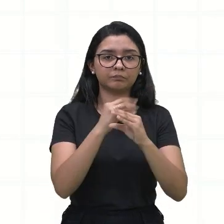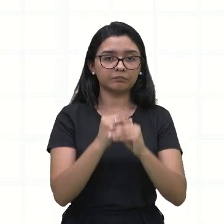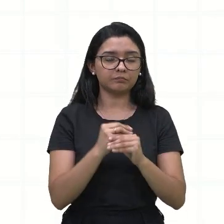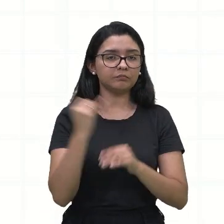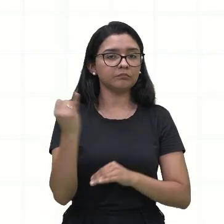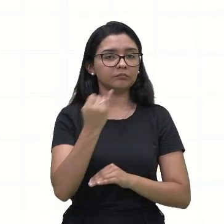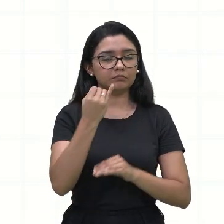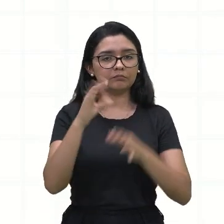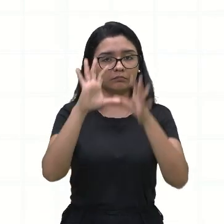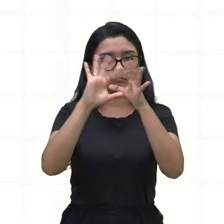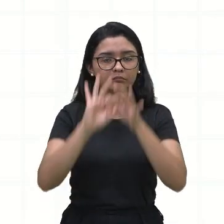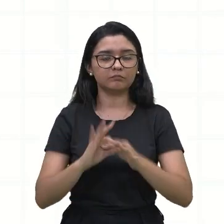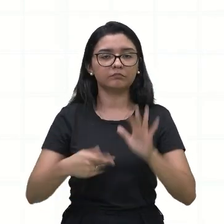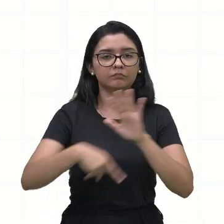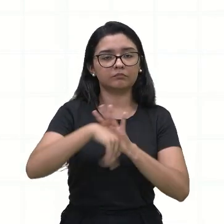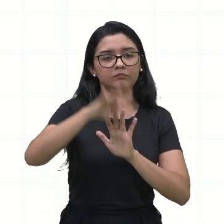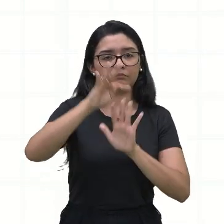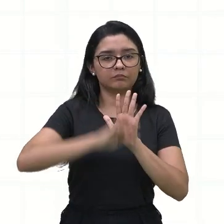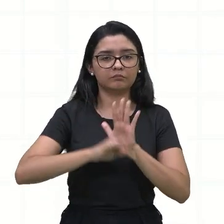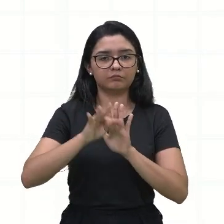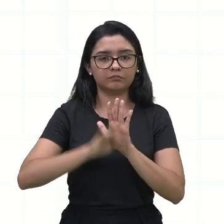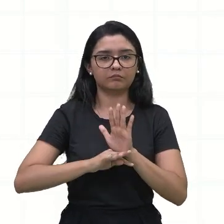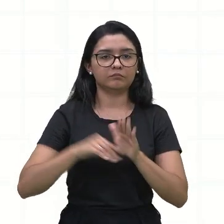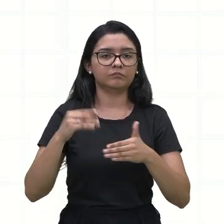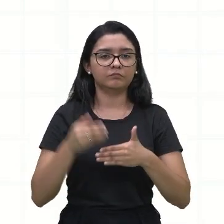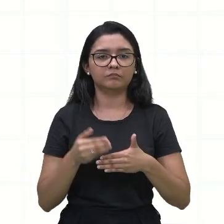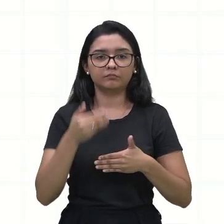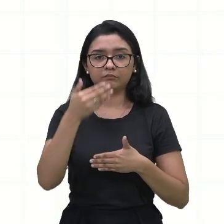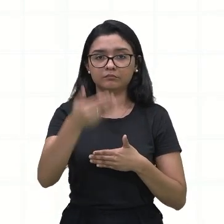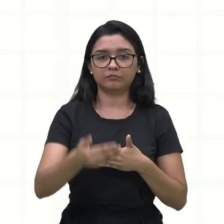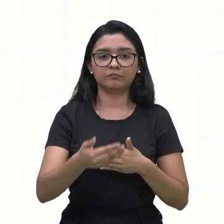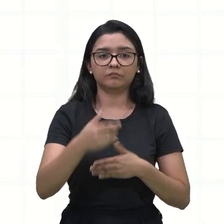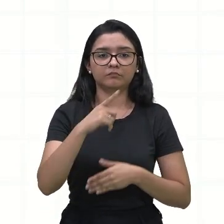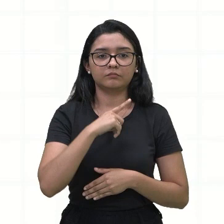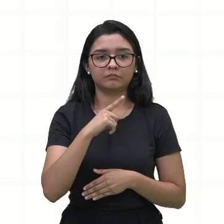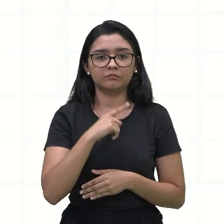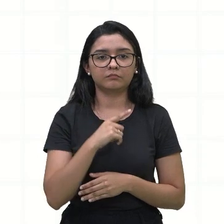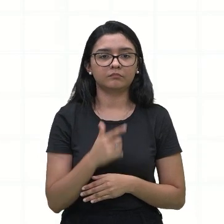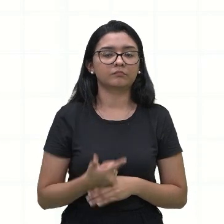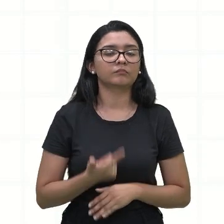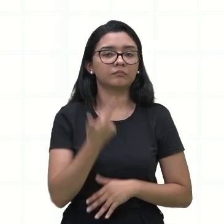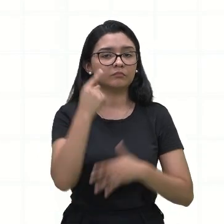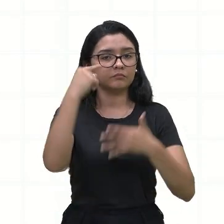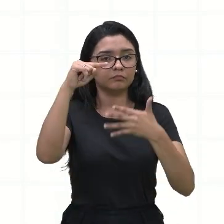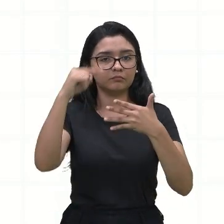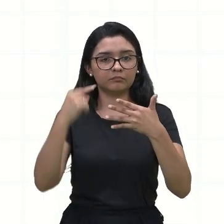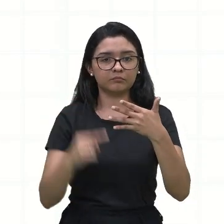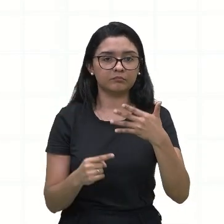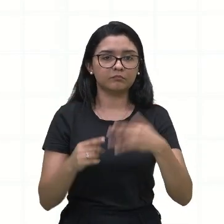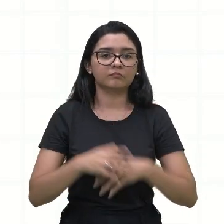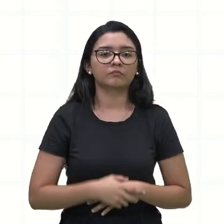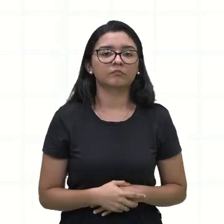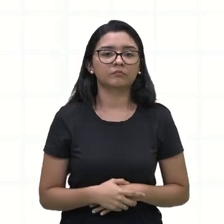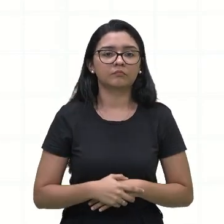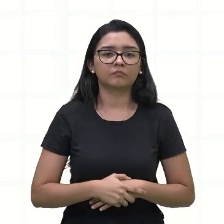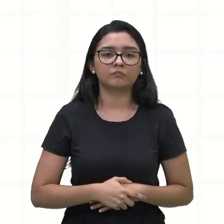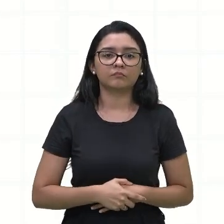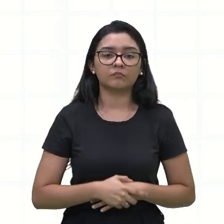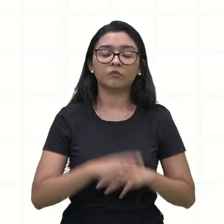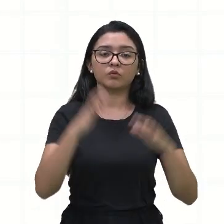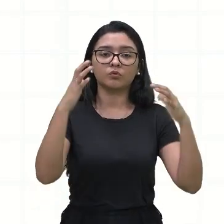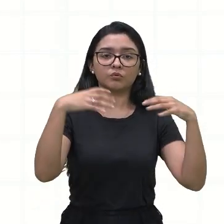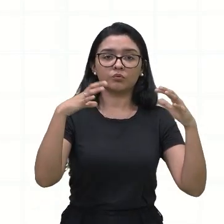e coesão do texto. Prosseguindo, olha só, temos mais elementos de coesão aqui, ó. Chuva e frio,